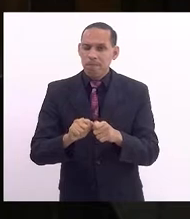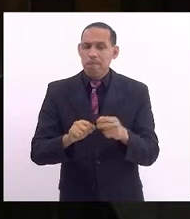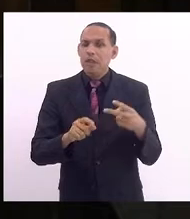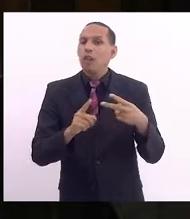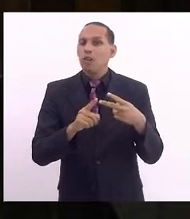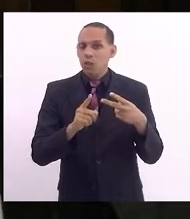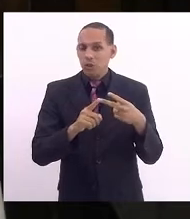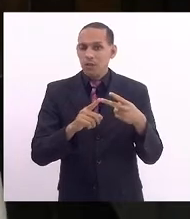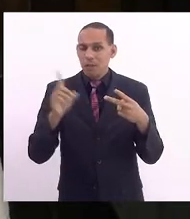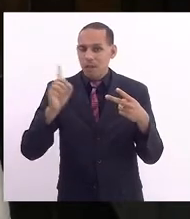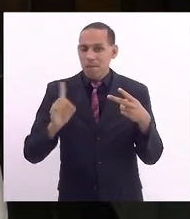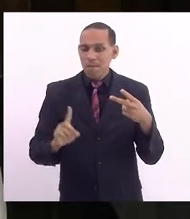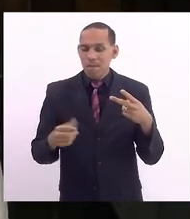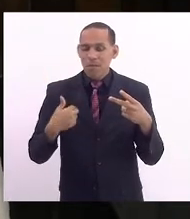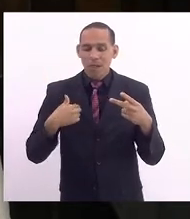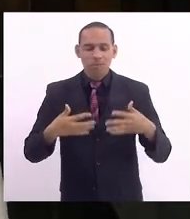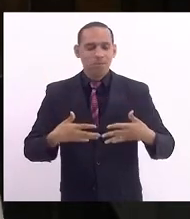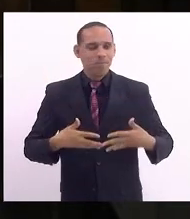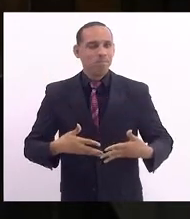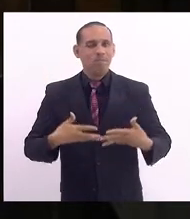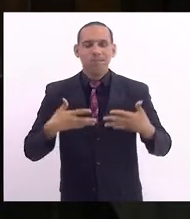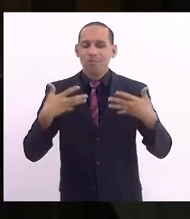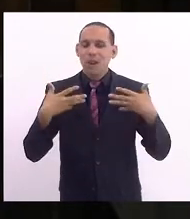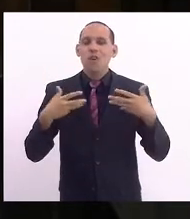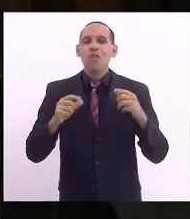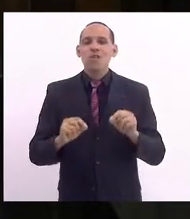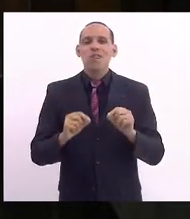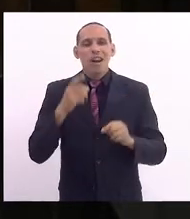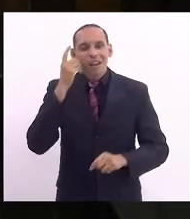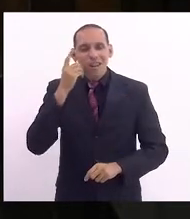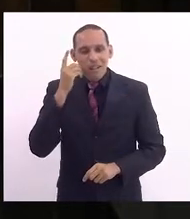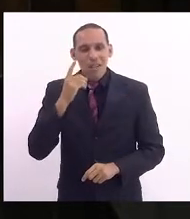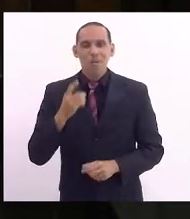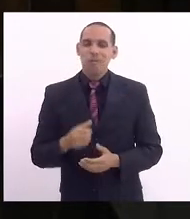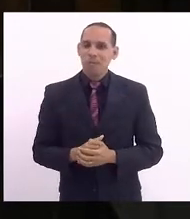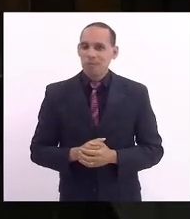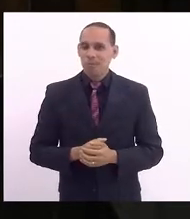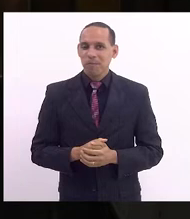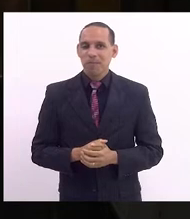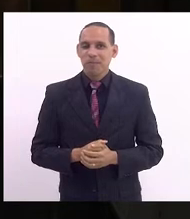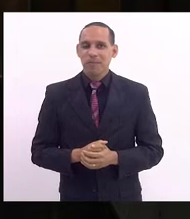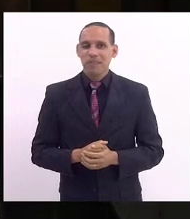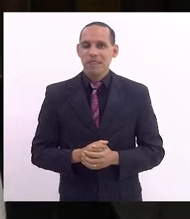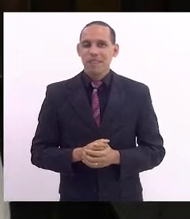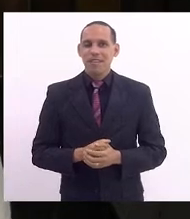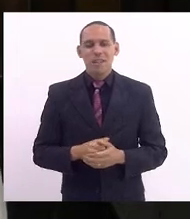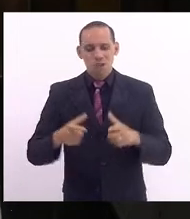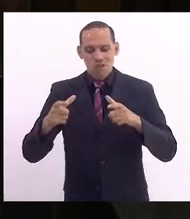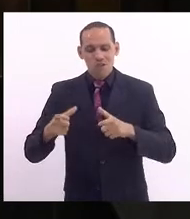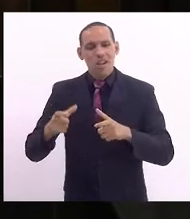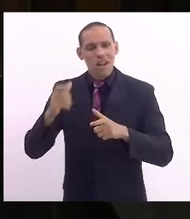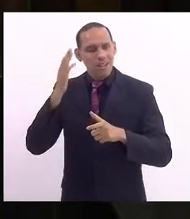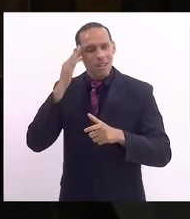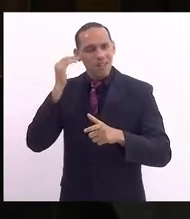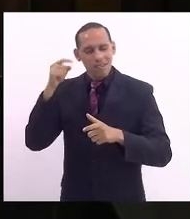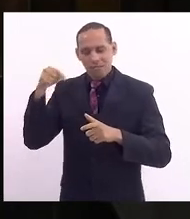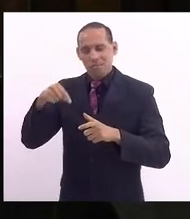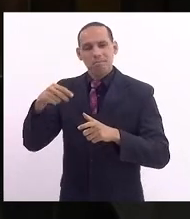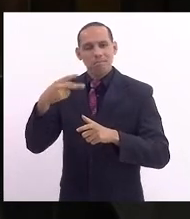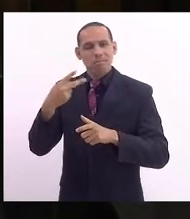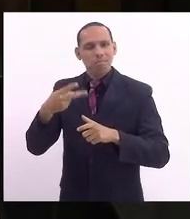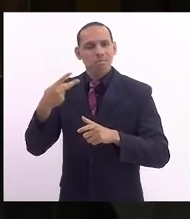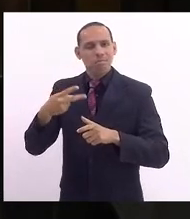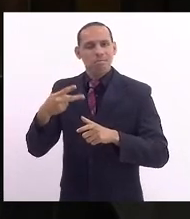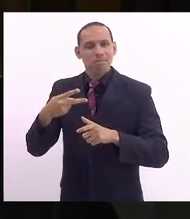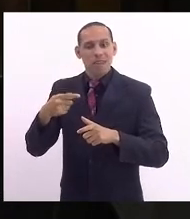honra imensamente uma deputada que sabe o seu lugar e sabe que